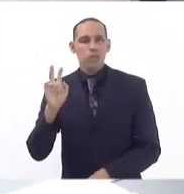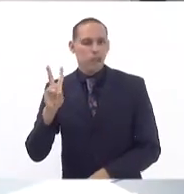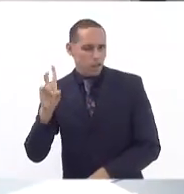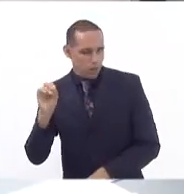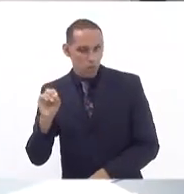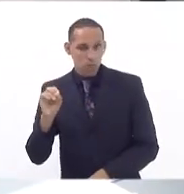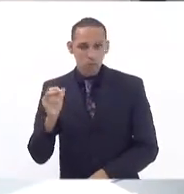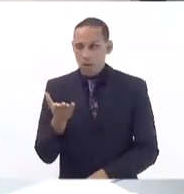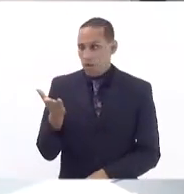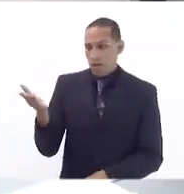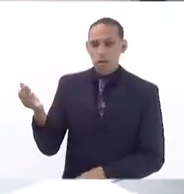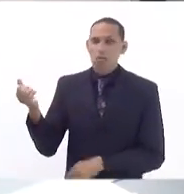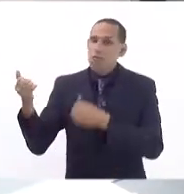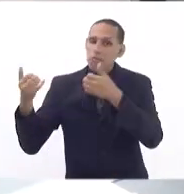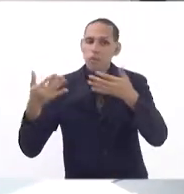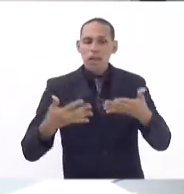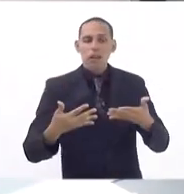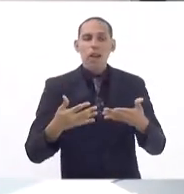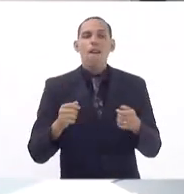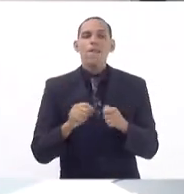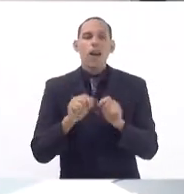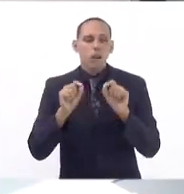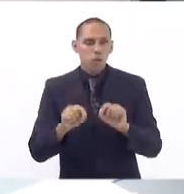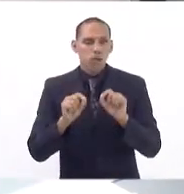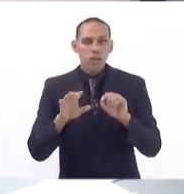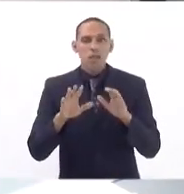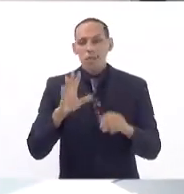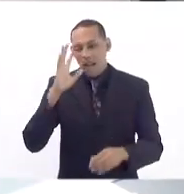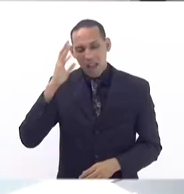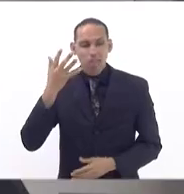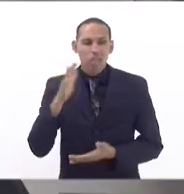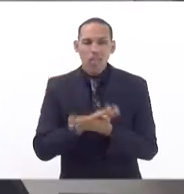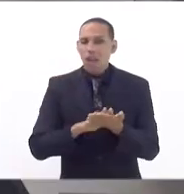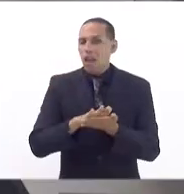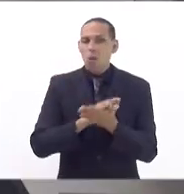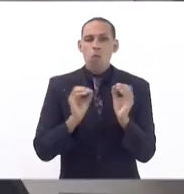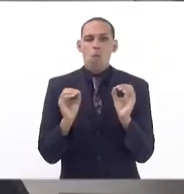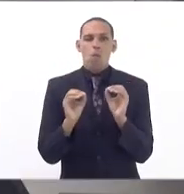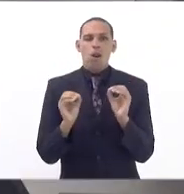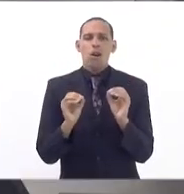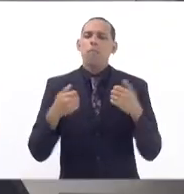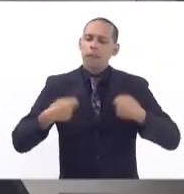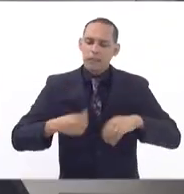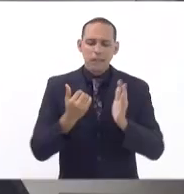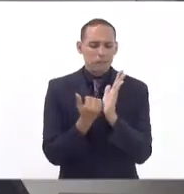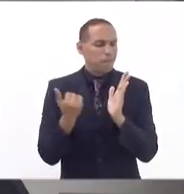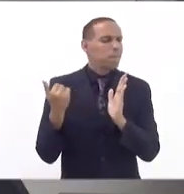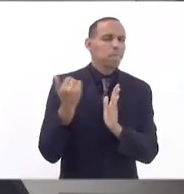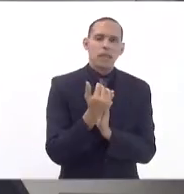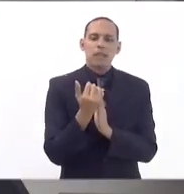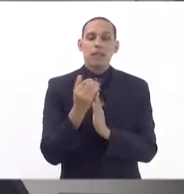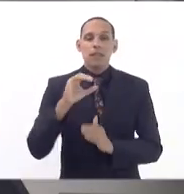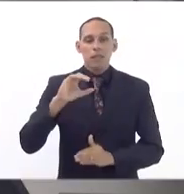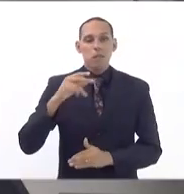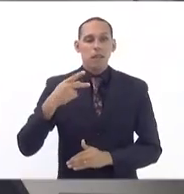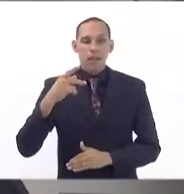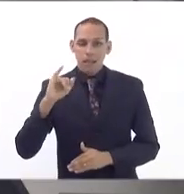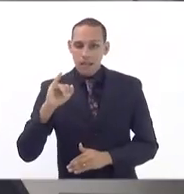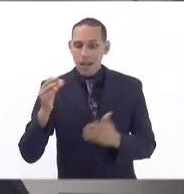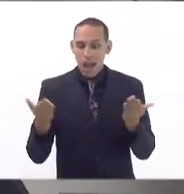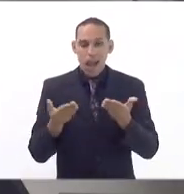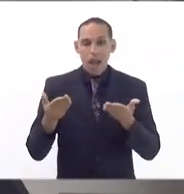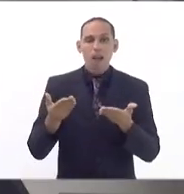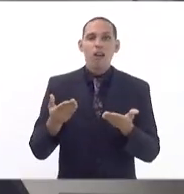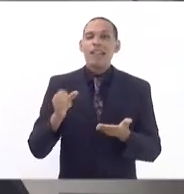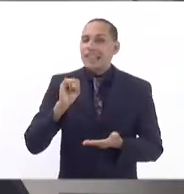passar o que tem sido feito mas que não tá resolvendo o problema que nós temos que avançar muito mais isso essa CPI tivesse